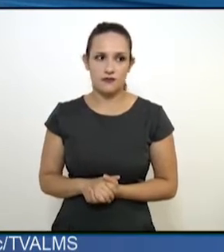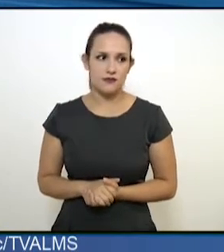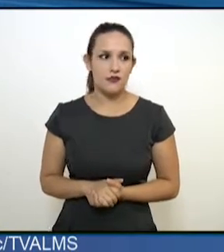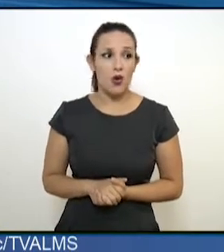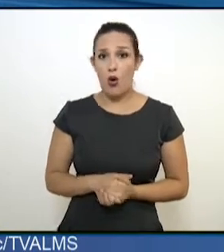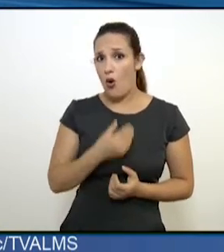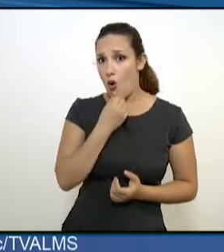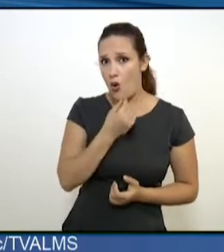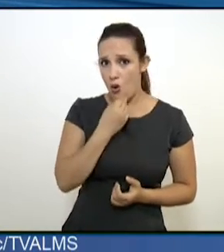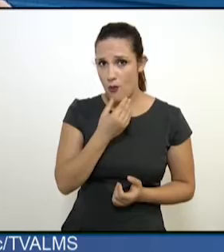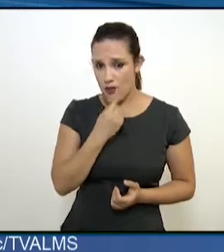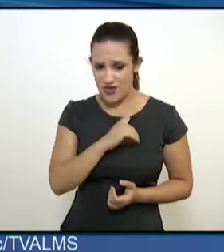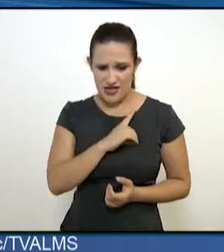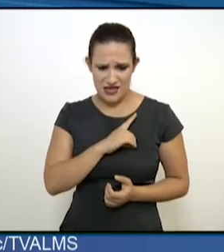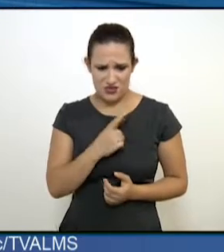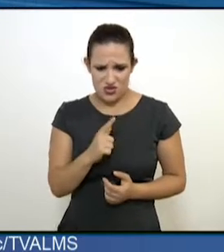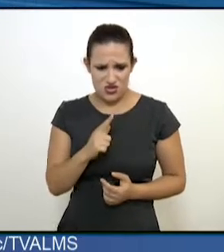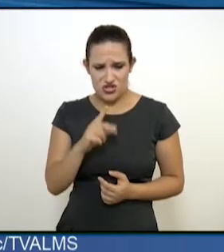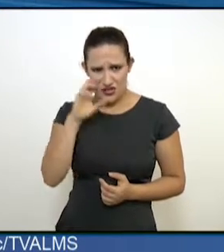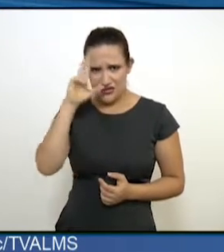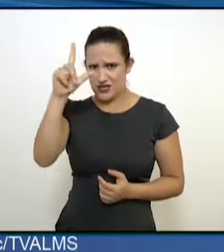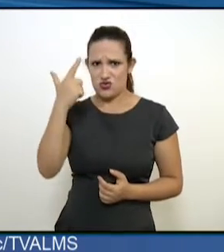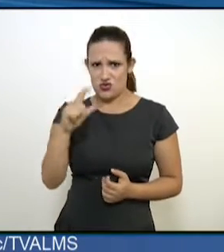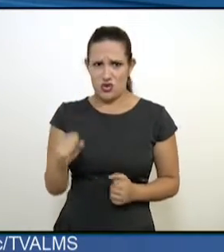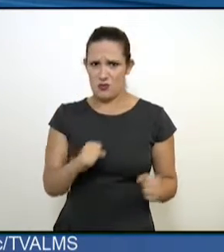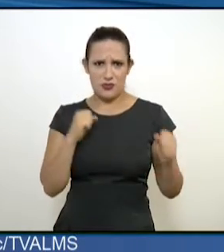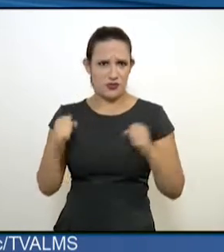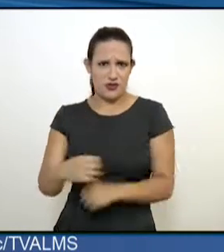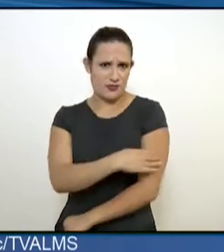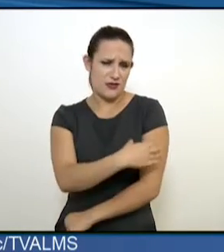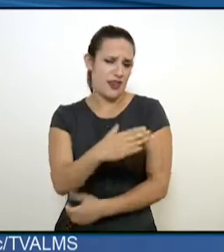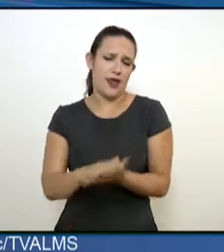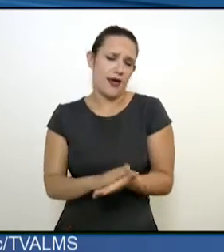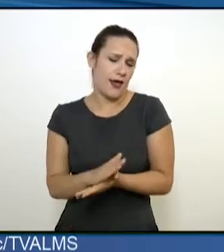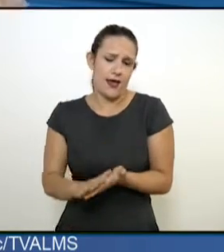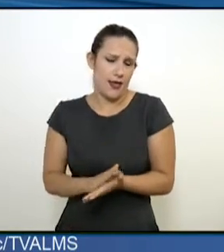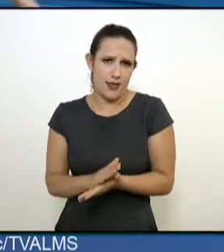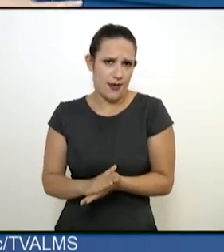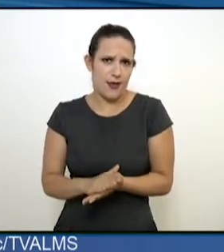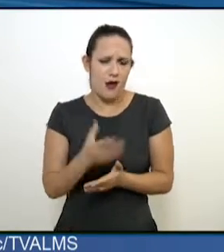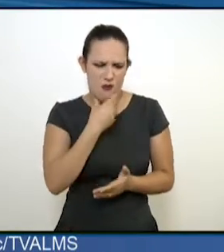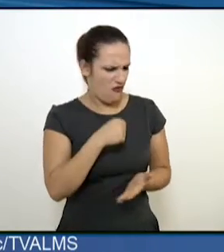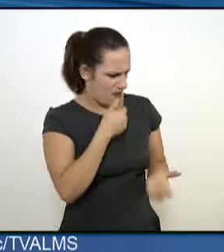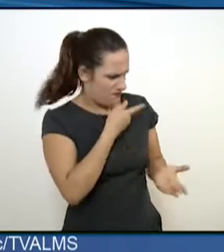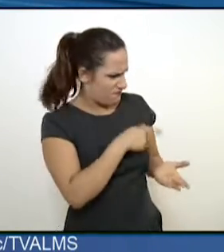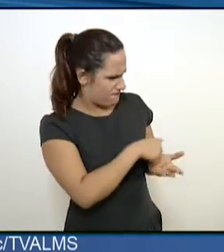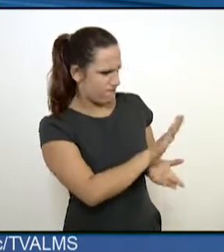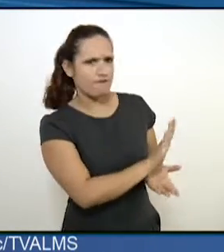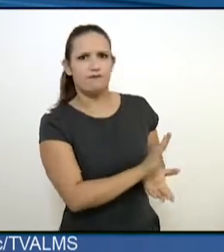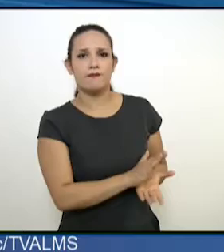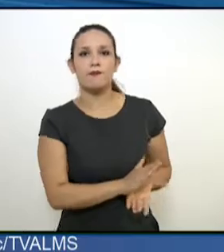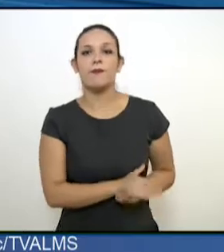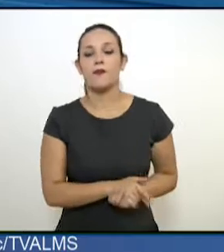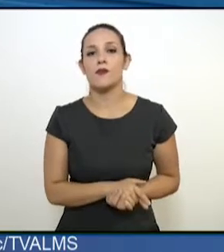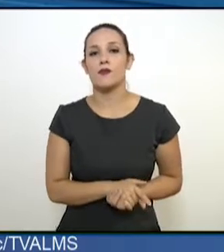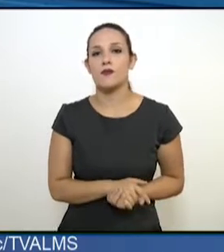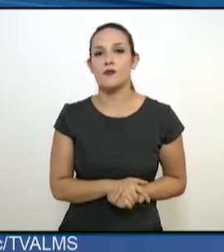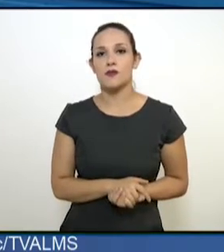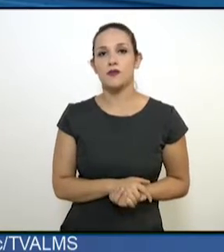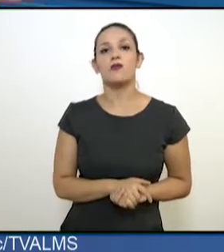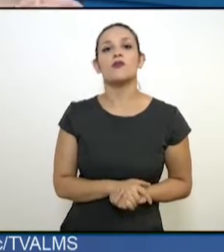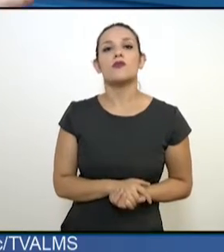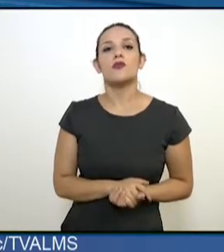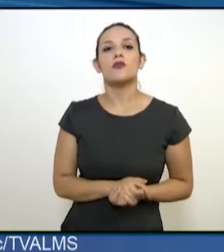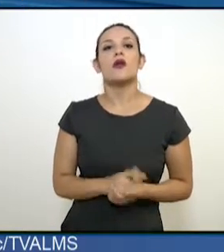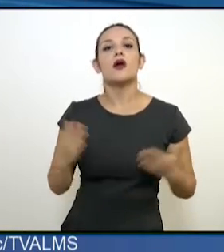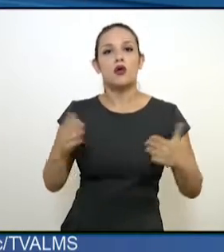nada, porque não tinha autoridade nem liderança para liderar a Polícia Federal. Se coloca realmente o segundo em questão, que